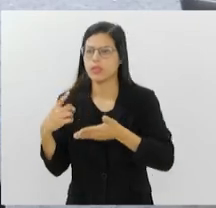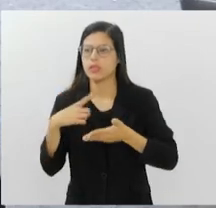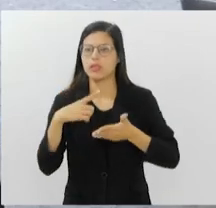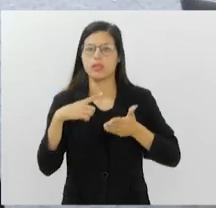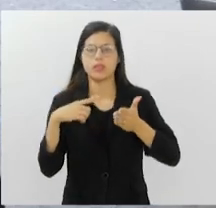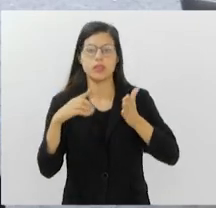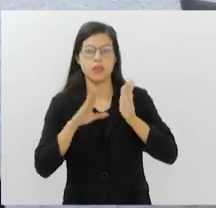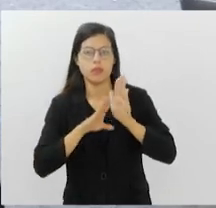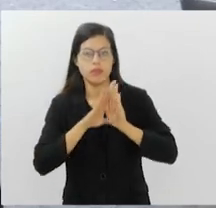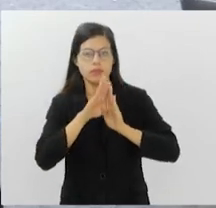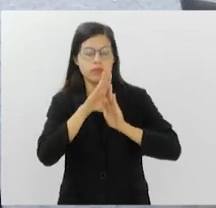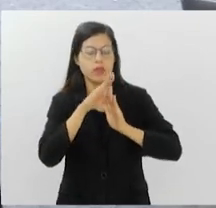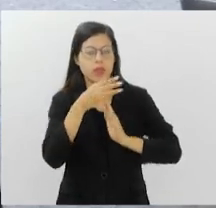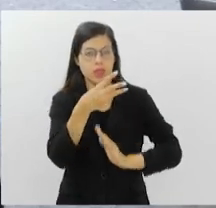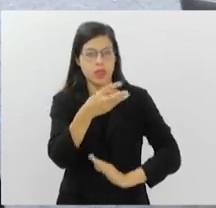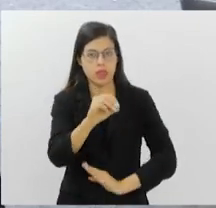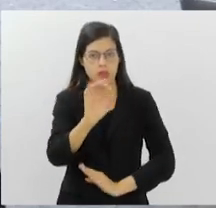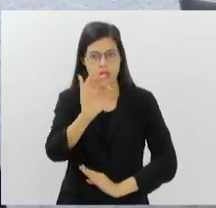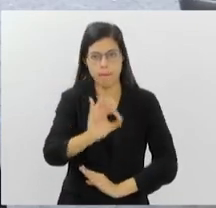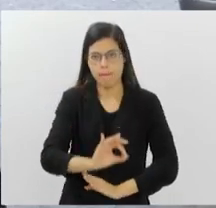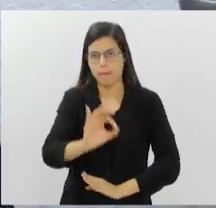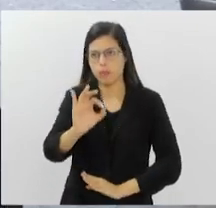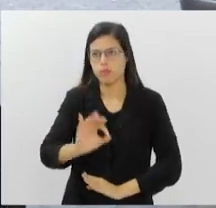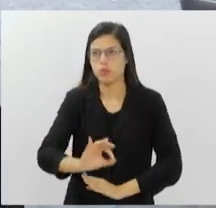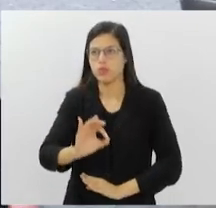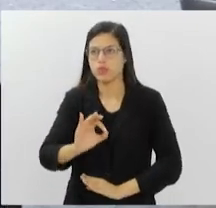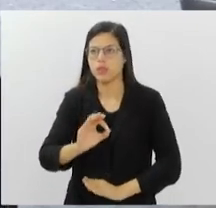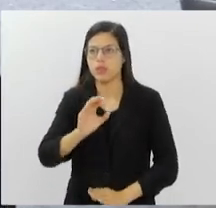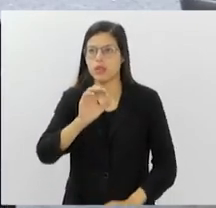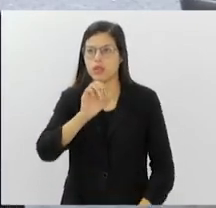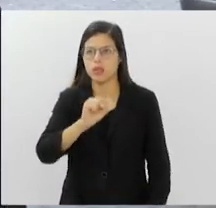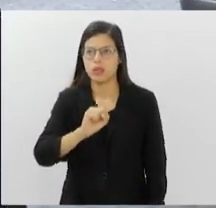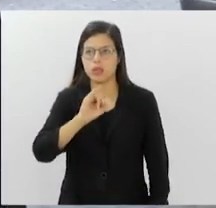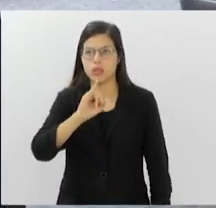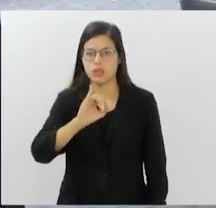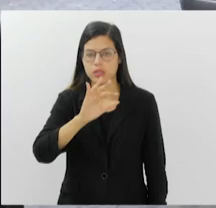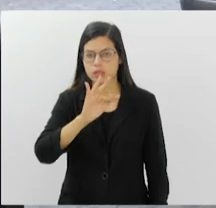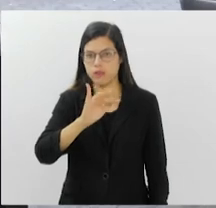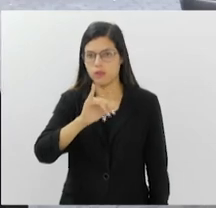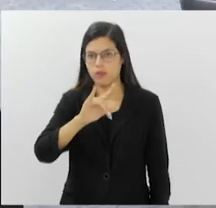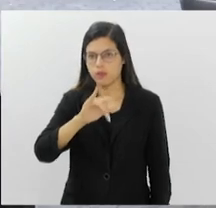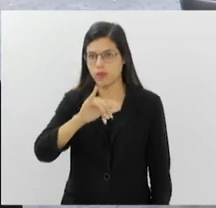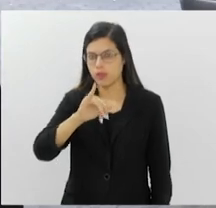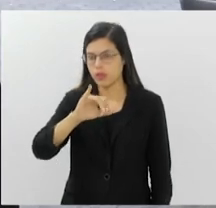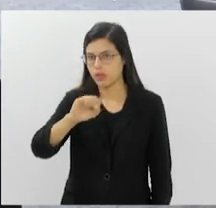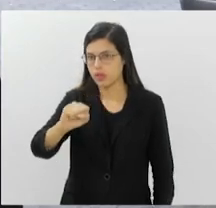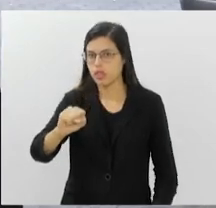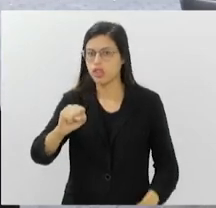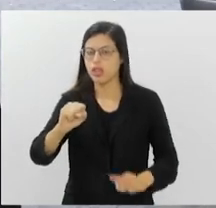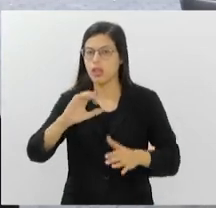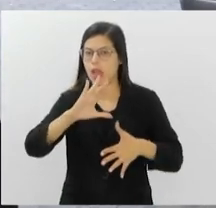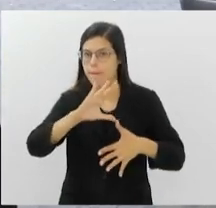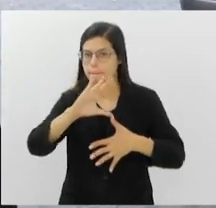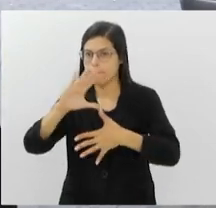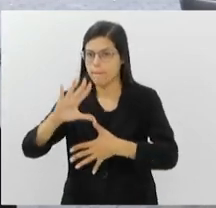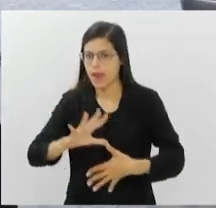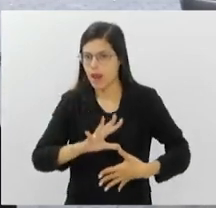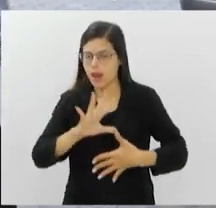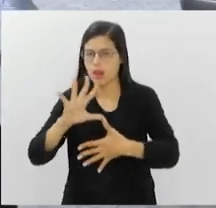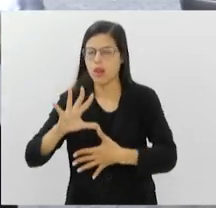aumento de 30% na incidência de sífilis nas Américas. Sífilis é uma doença,